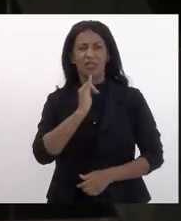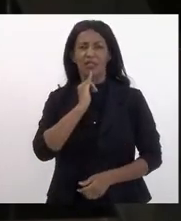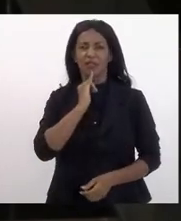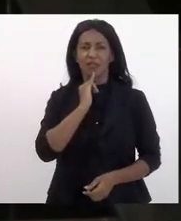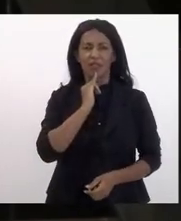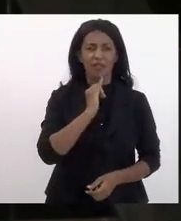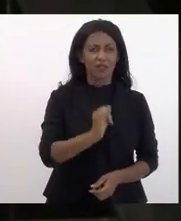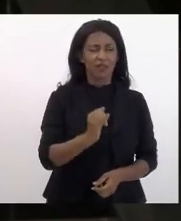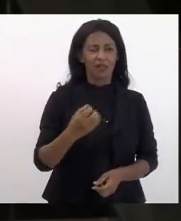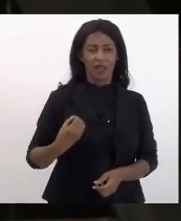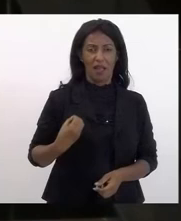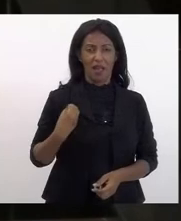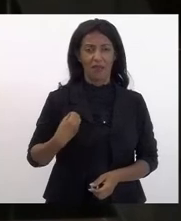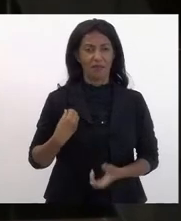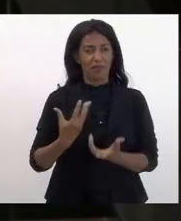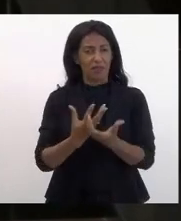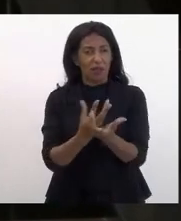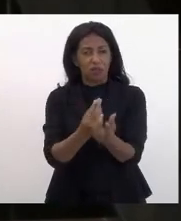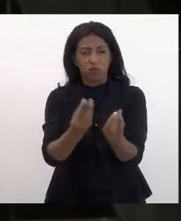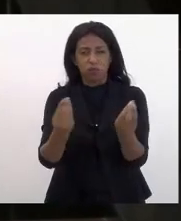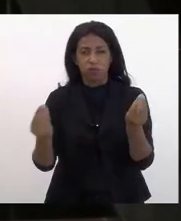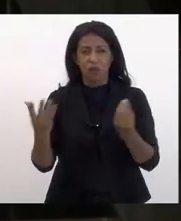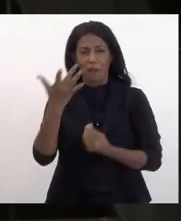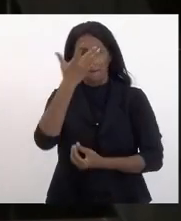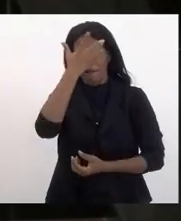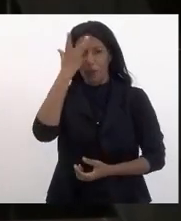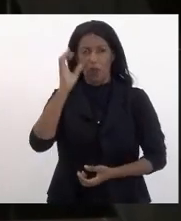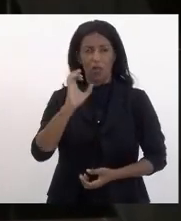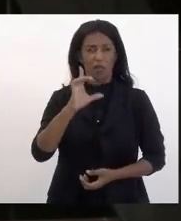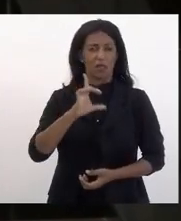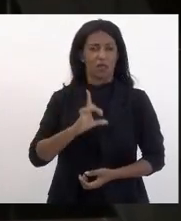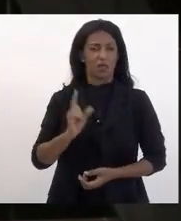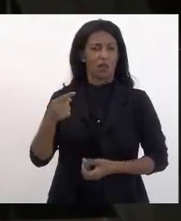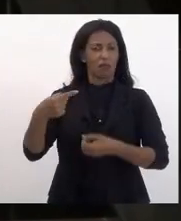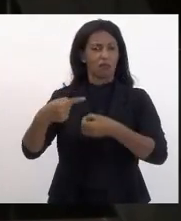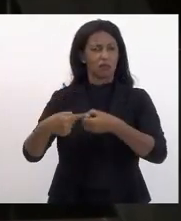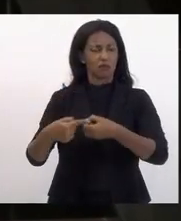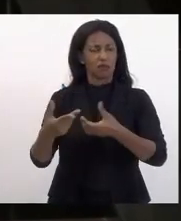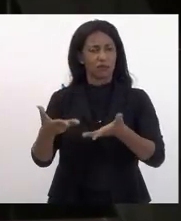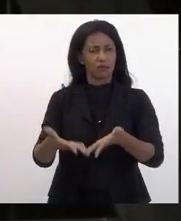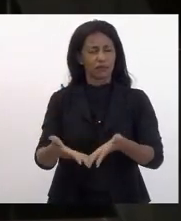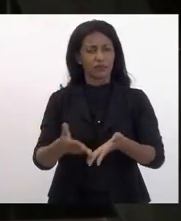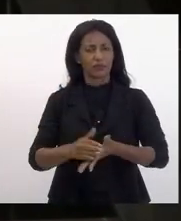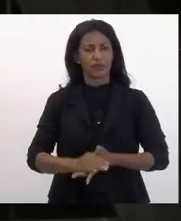infelizmente, a vida de milhões de cidadãos deste município.